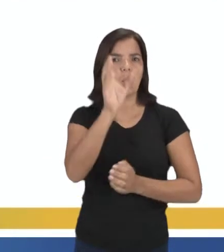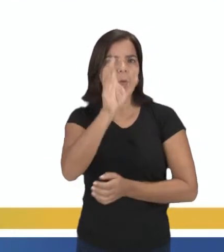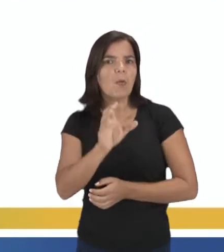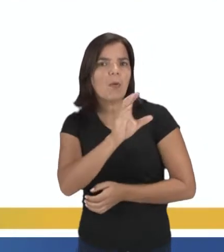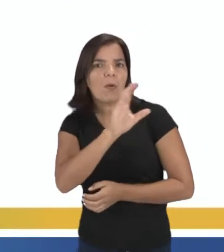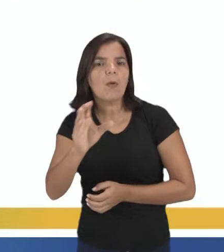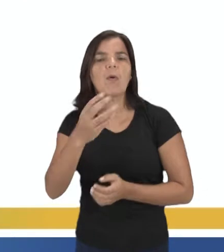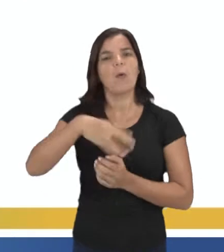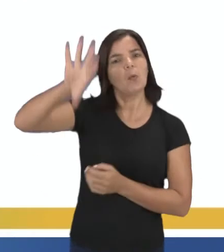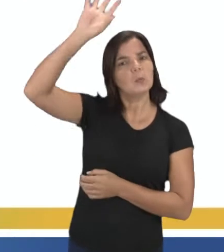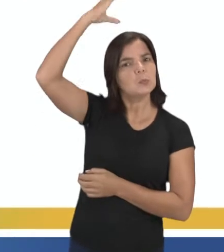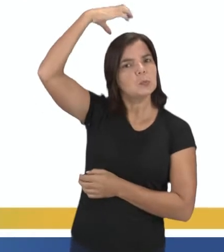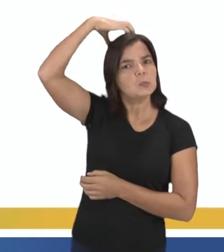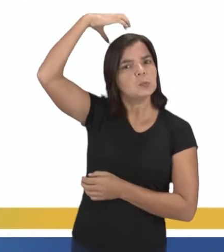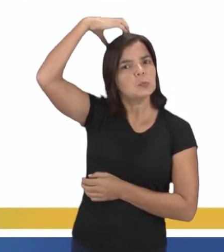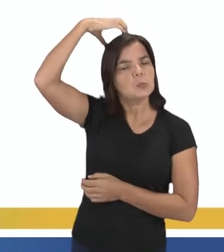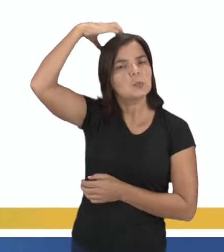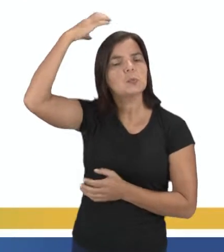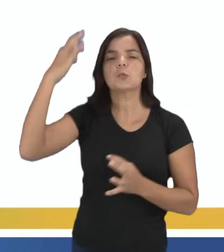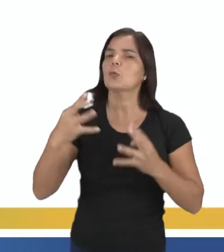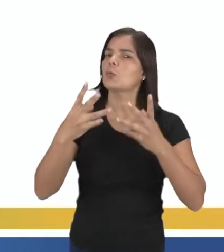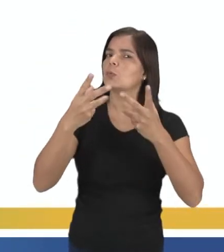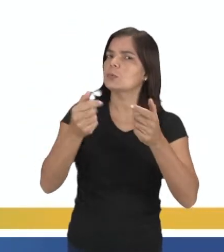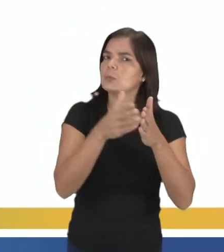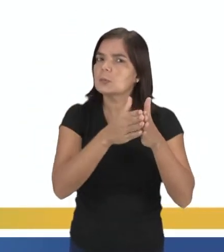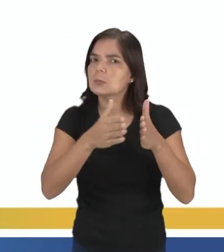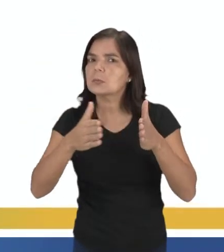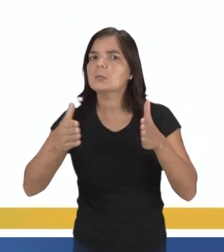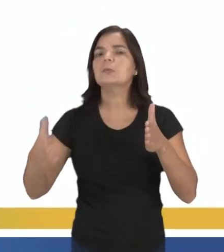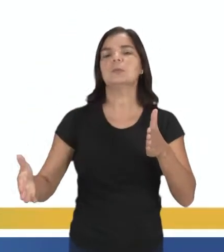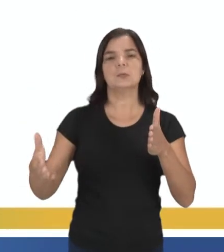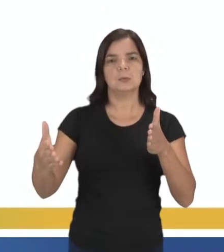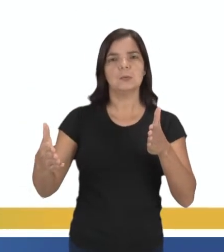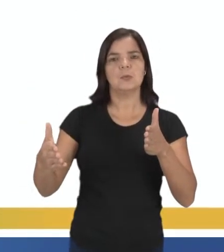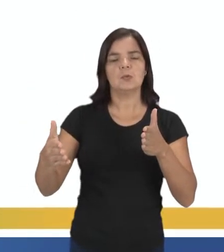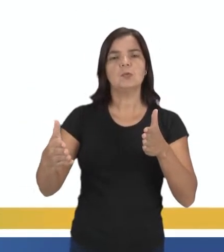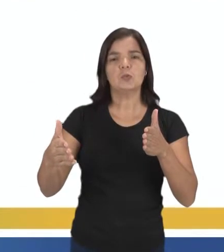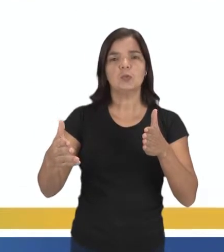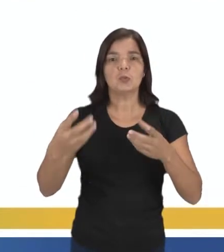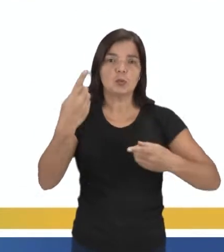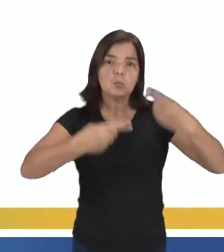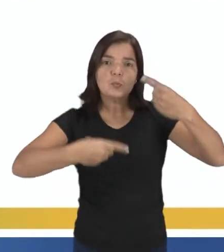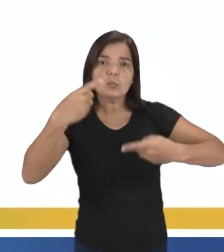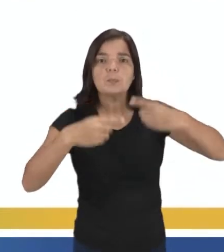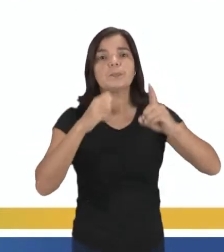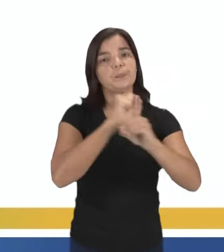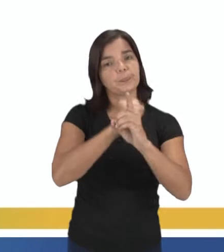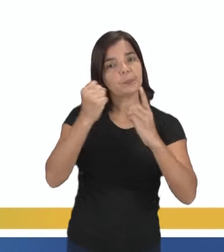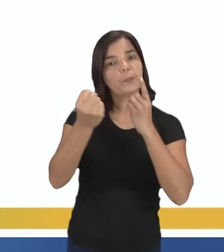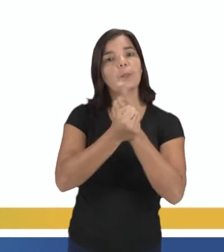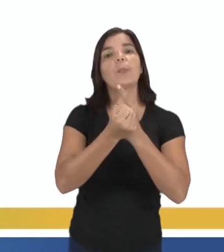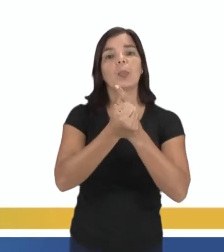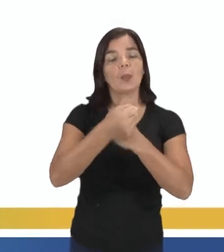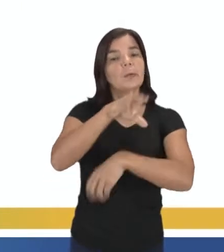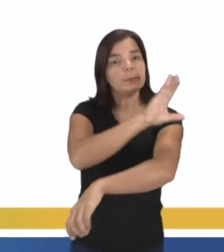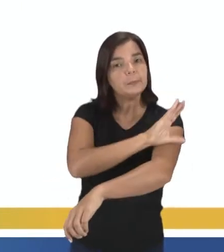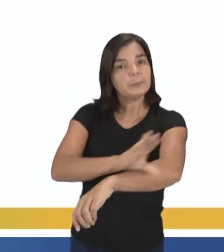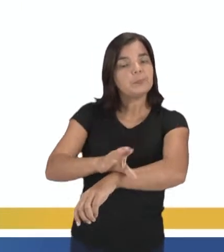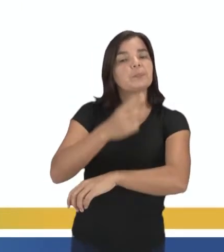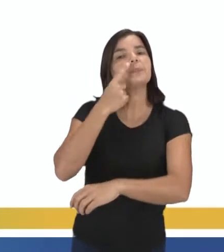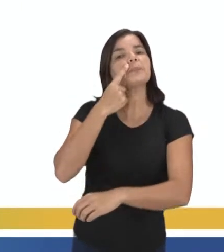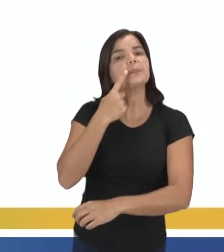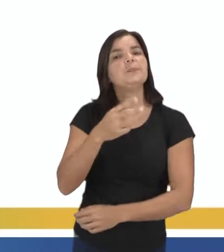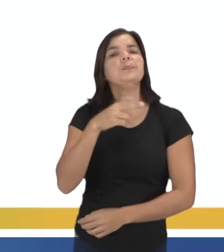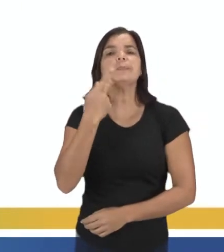com a monarquia, com todo esse período, né, de grande agitação política, social e cultural, e começaram